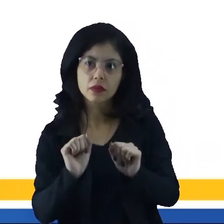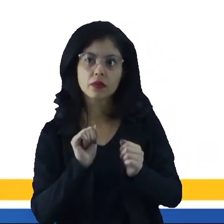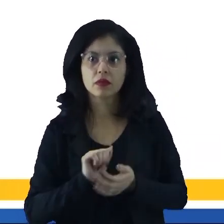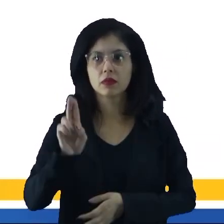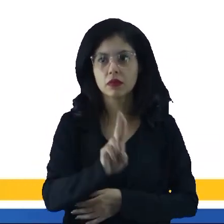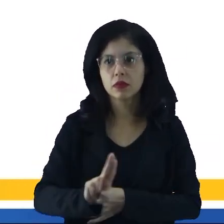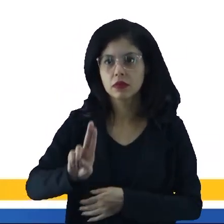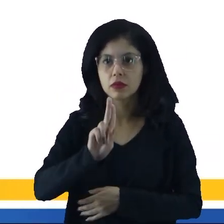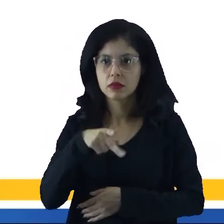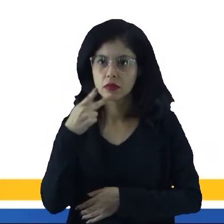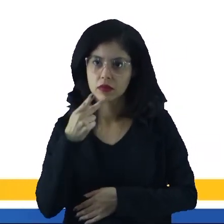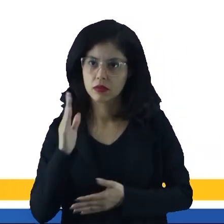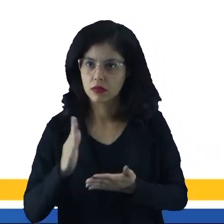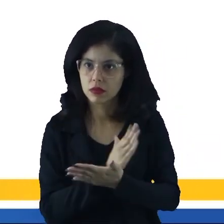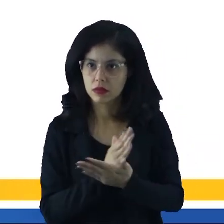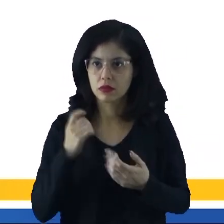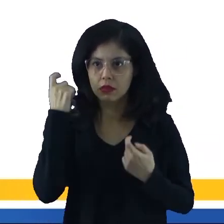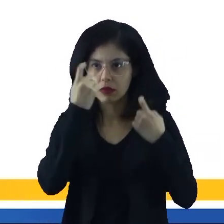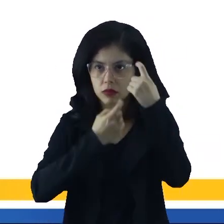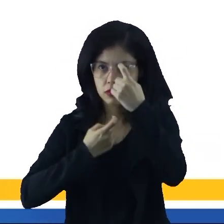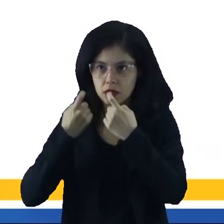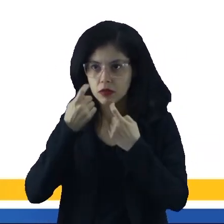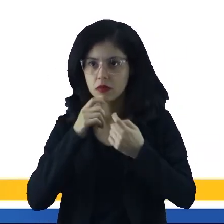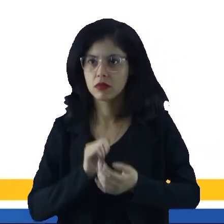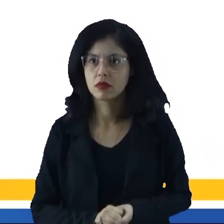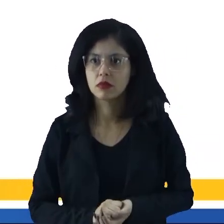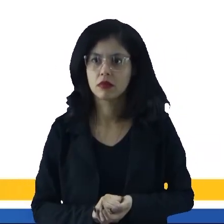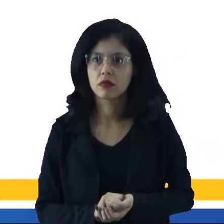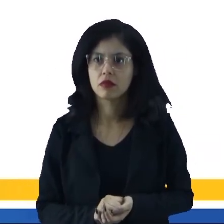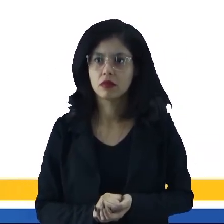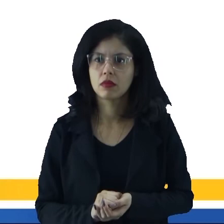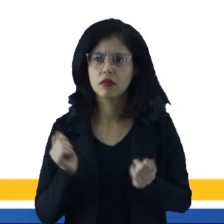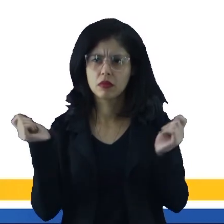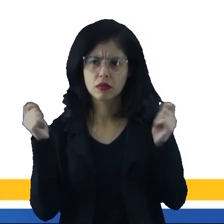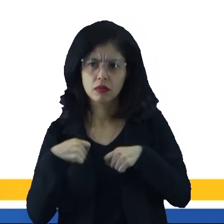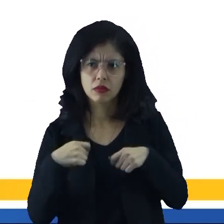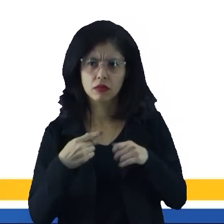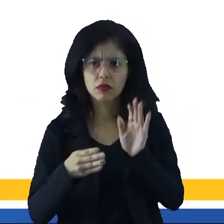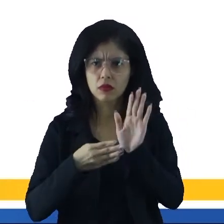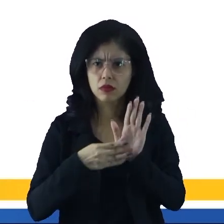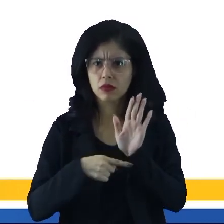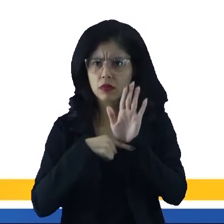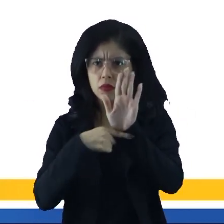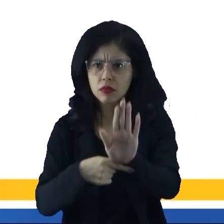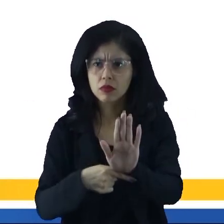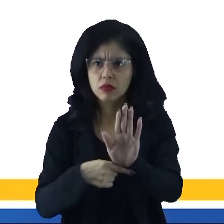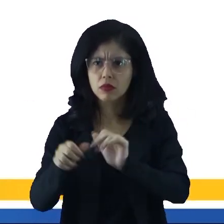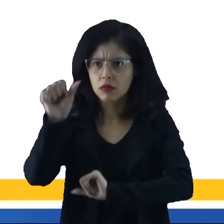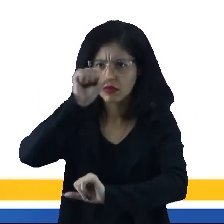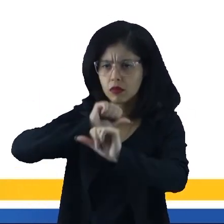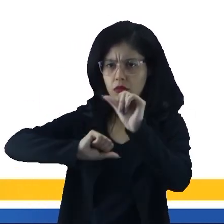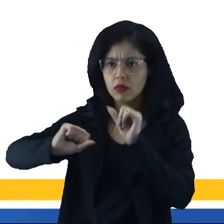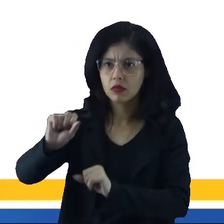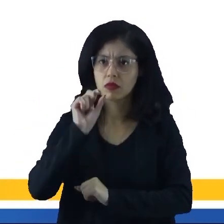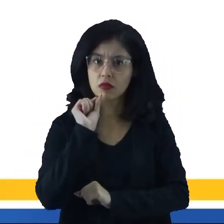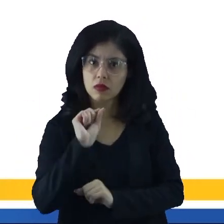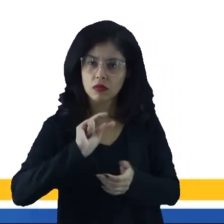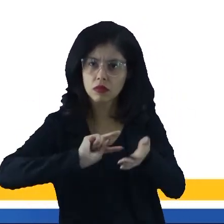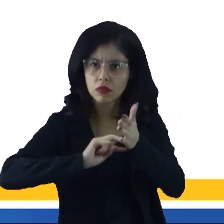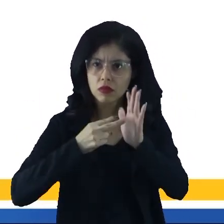para dizer-se algo por meio de expressões que remetem propositalmente ao oposto do que